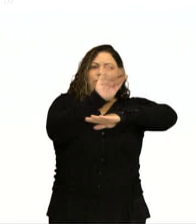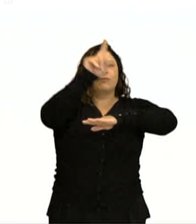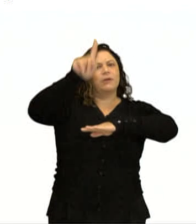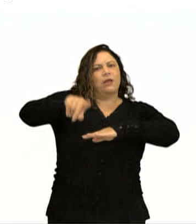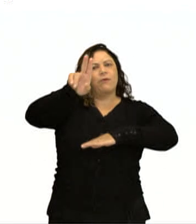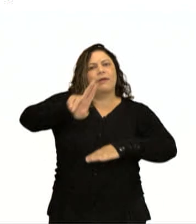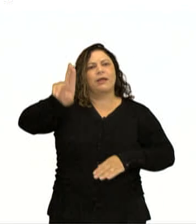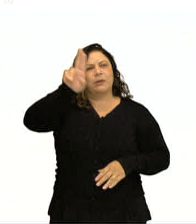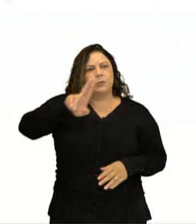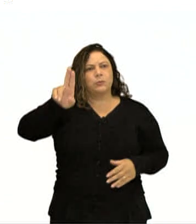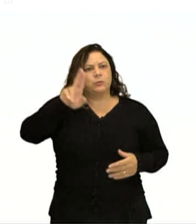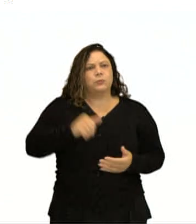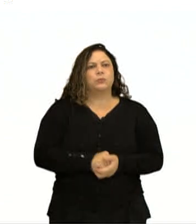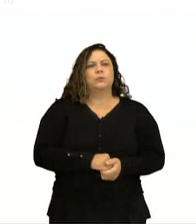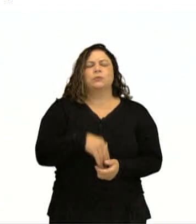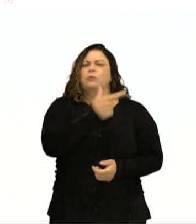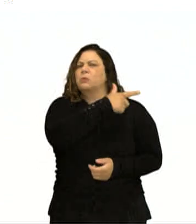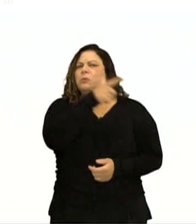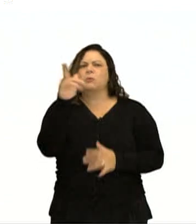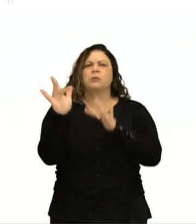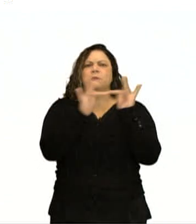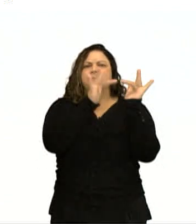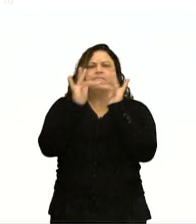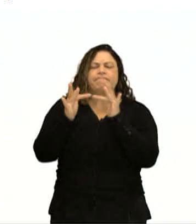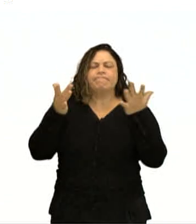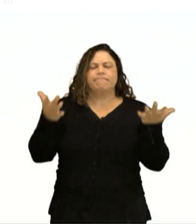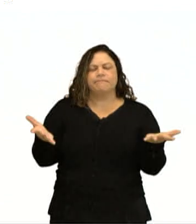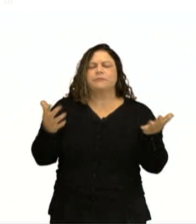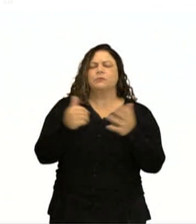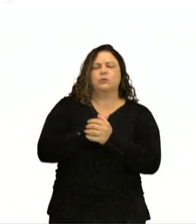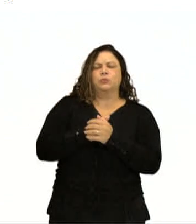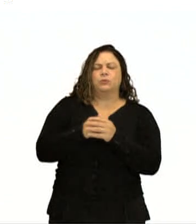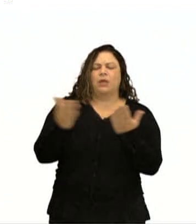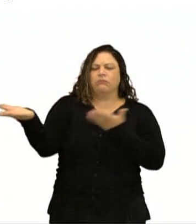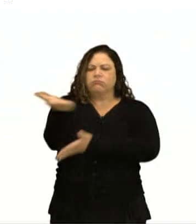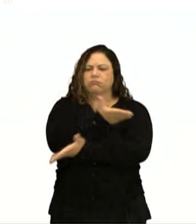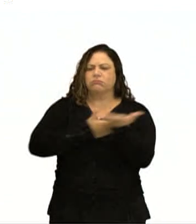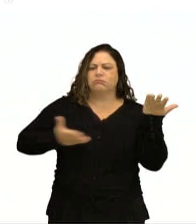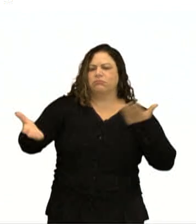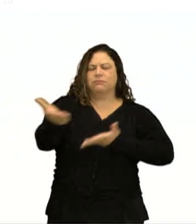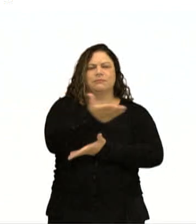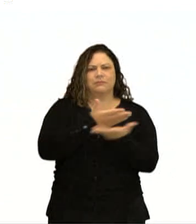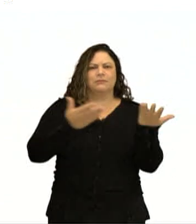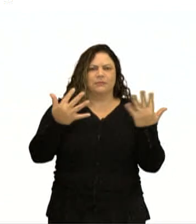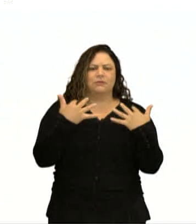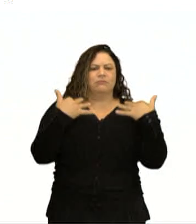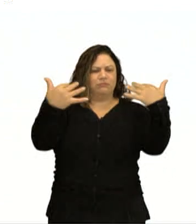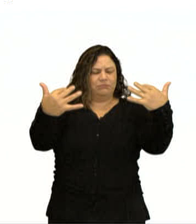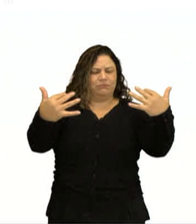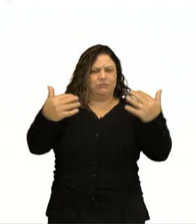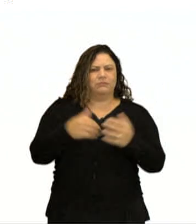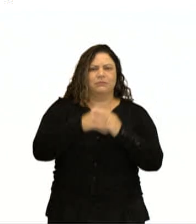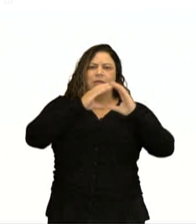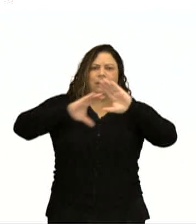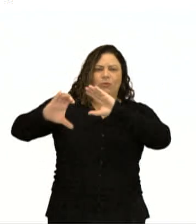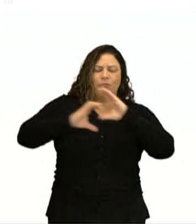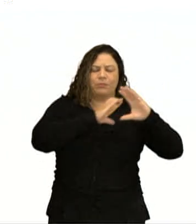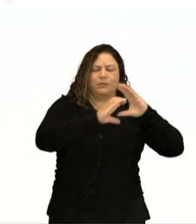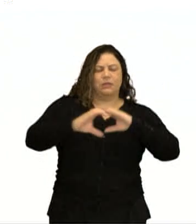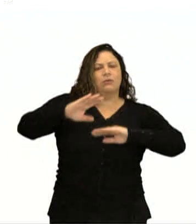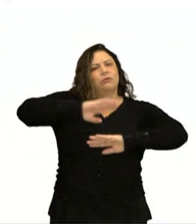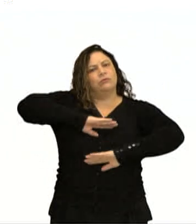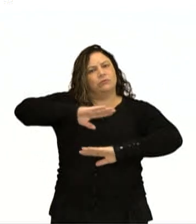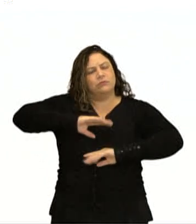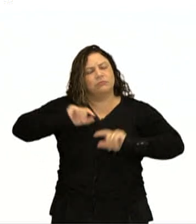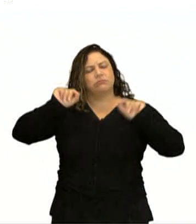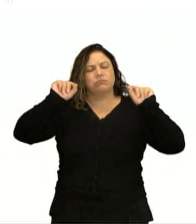usada quando não há familiaridade entre os interlocutores da comunicação ou em situações